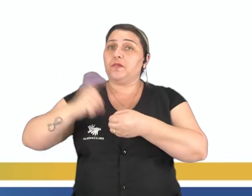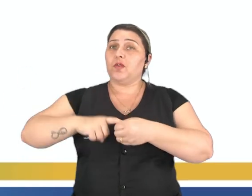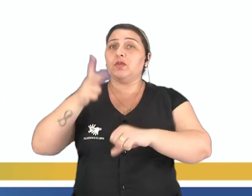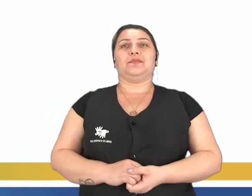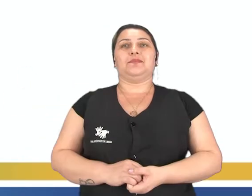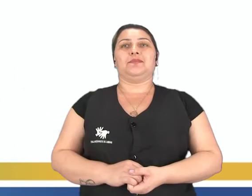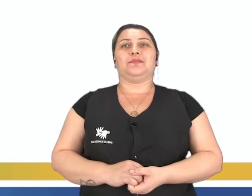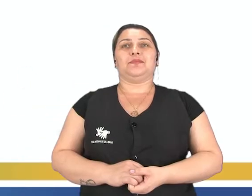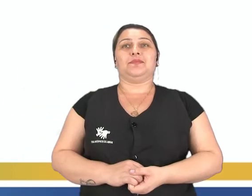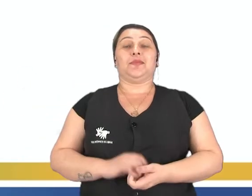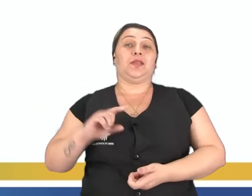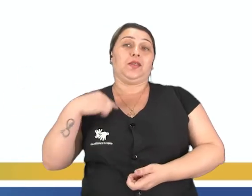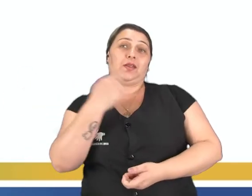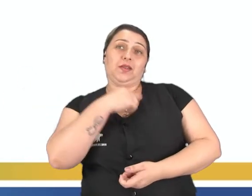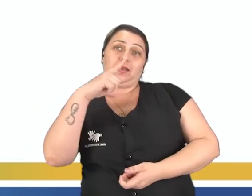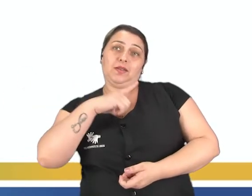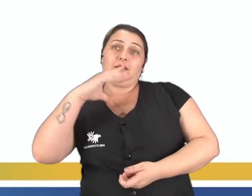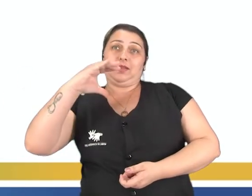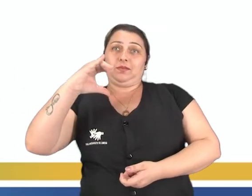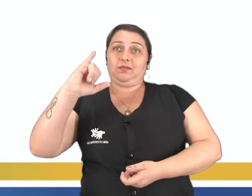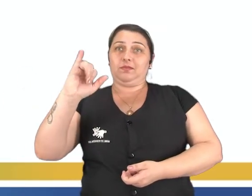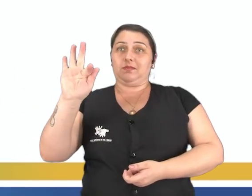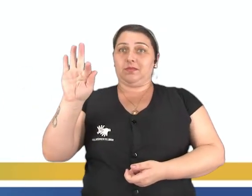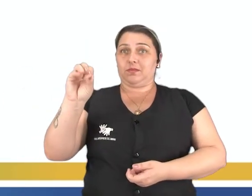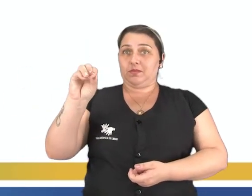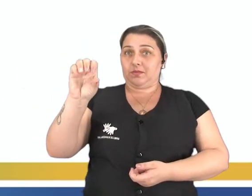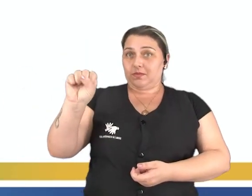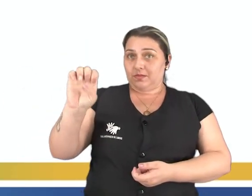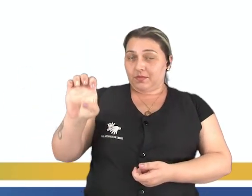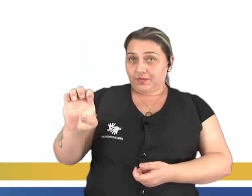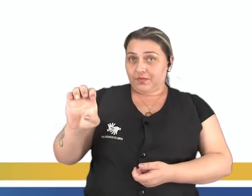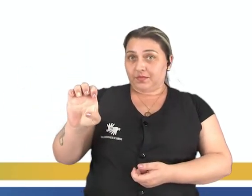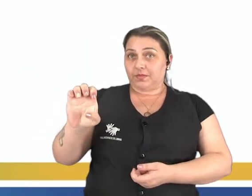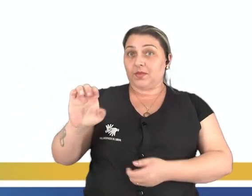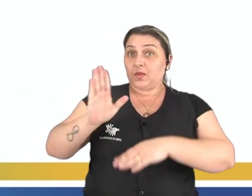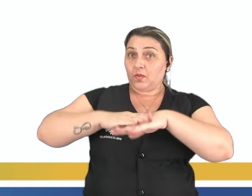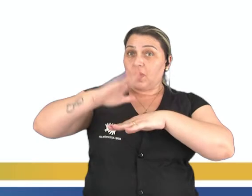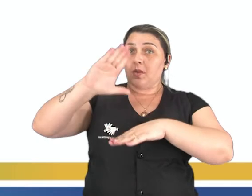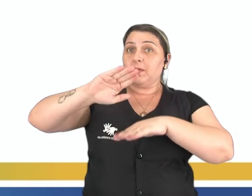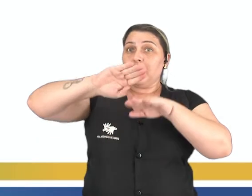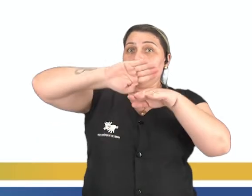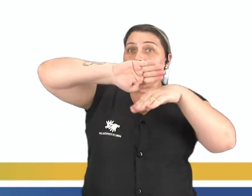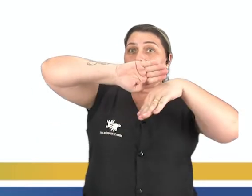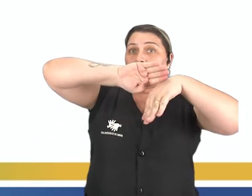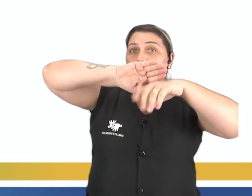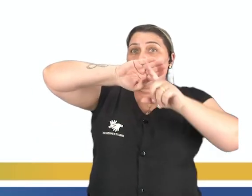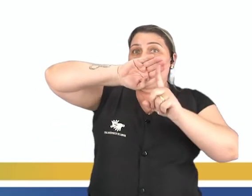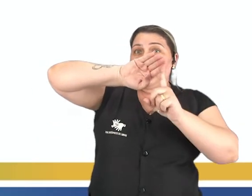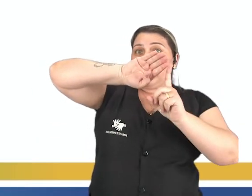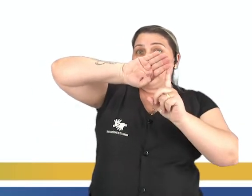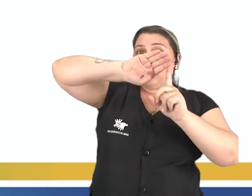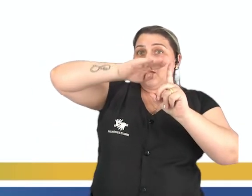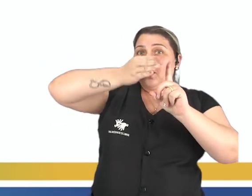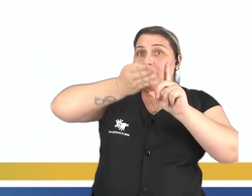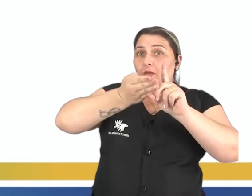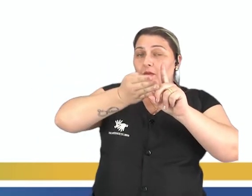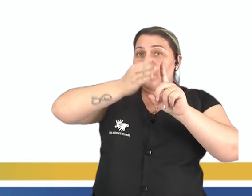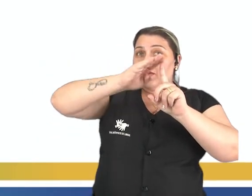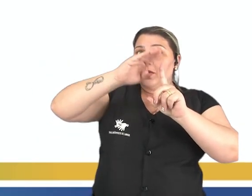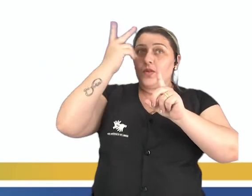vídeo. Nós temos a cifose, né, que o aumento da curvatura normal da região